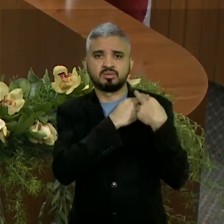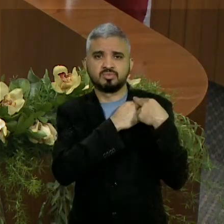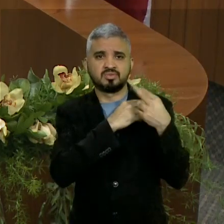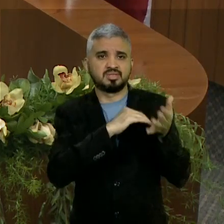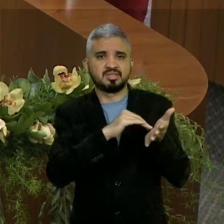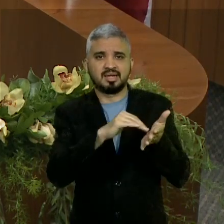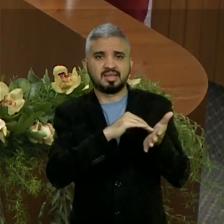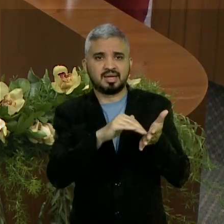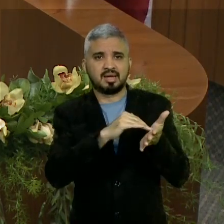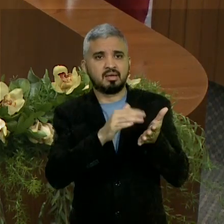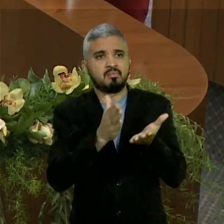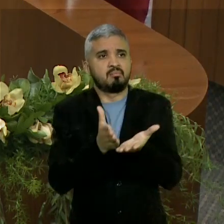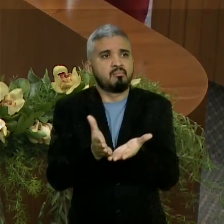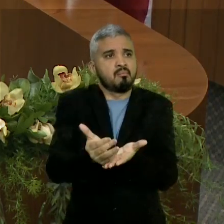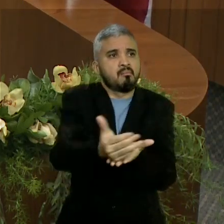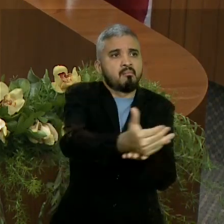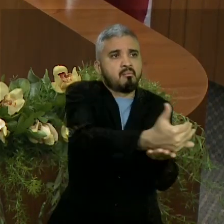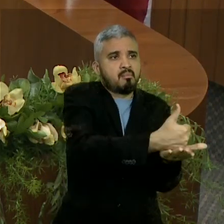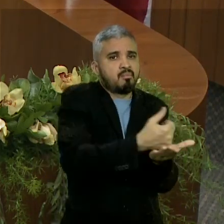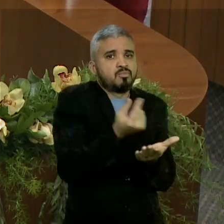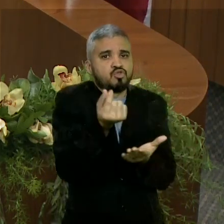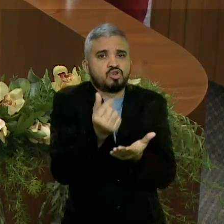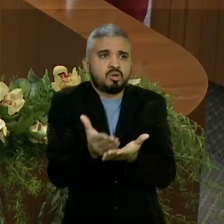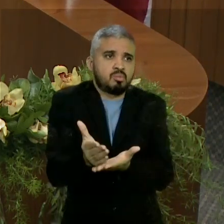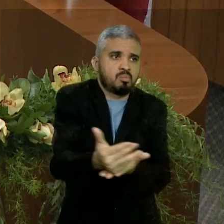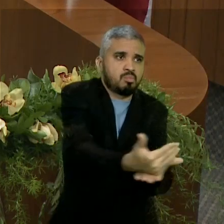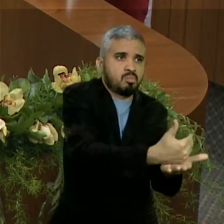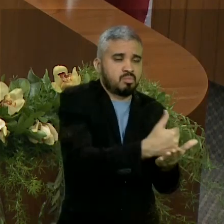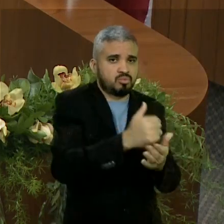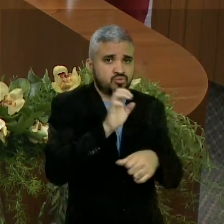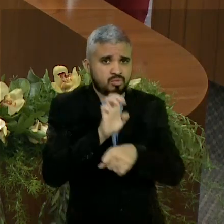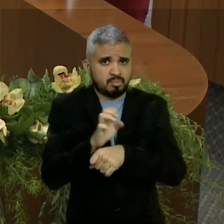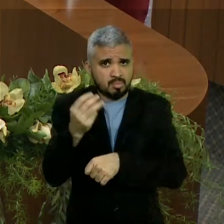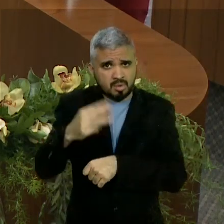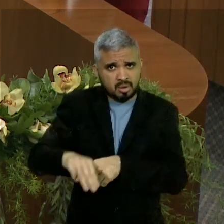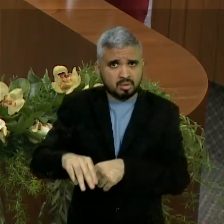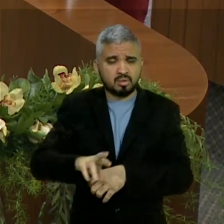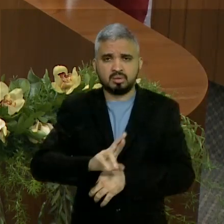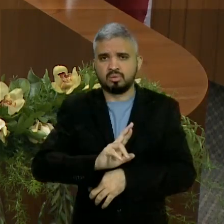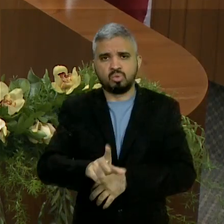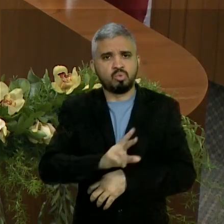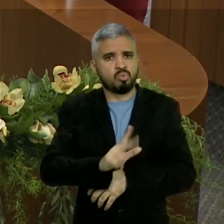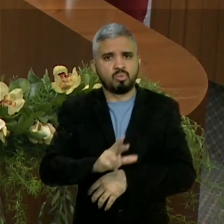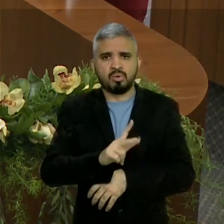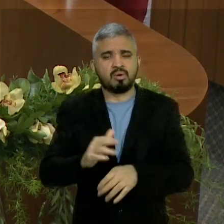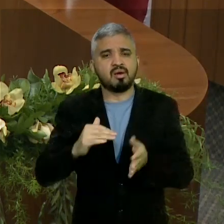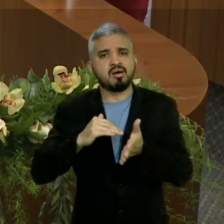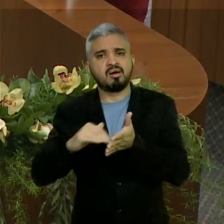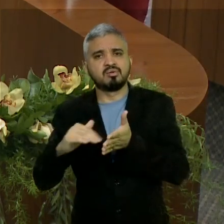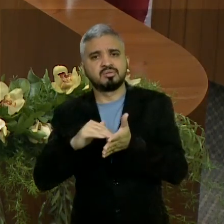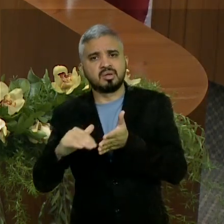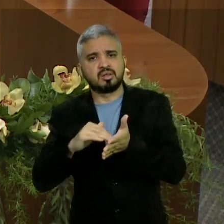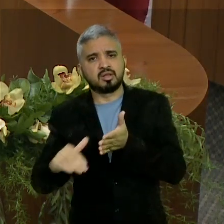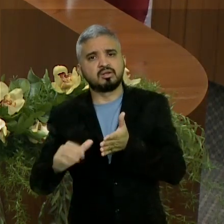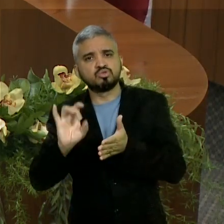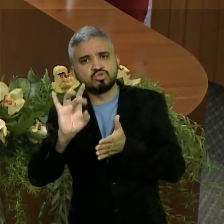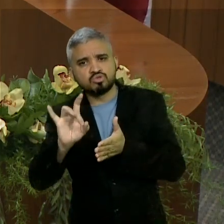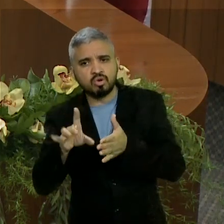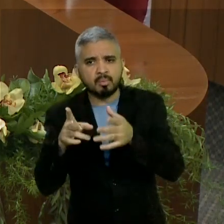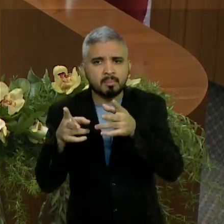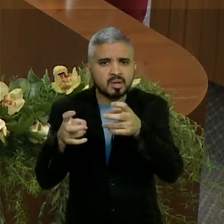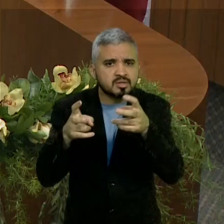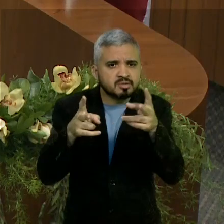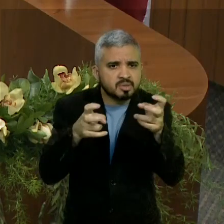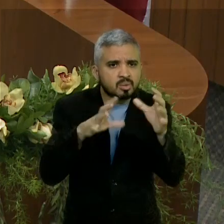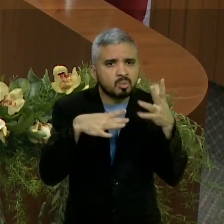Maranhão é a atribuição dessa secretaria observar os recursos federais que são disponibilizados para o estado através dos repos